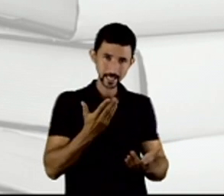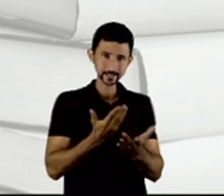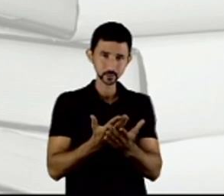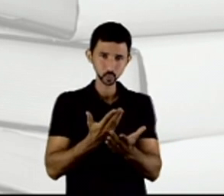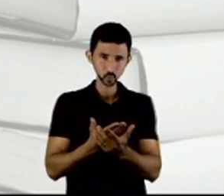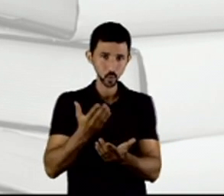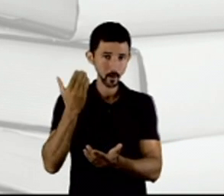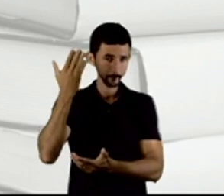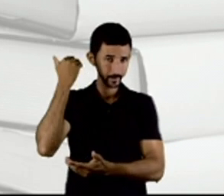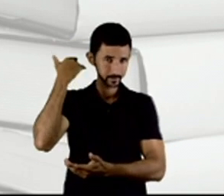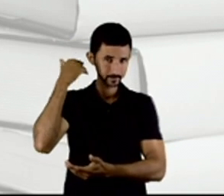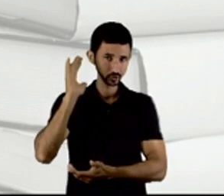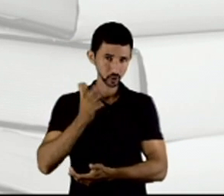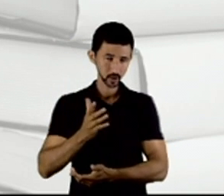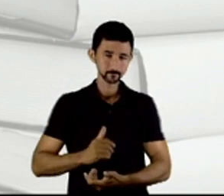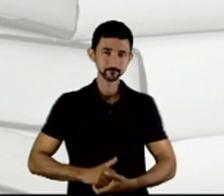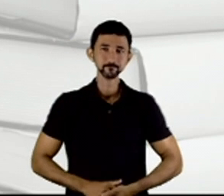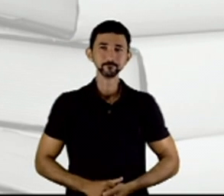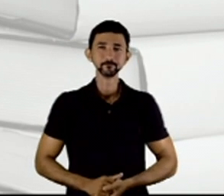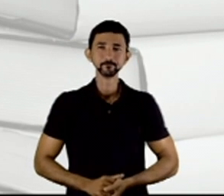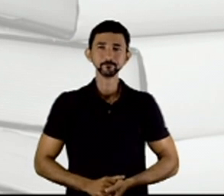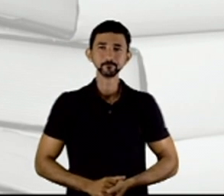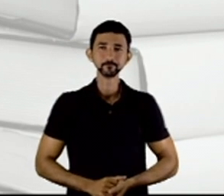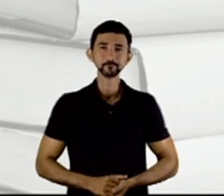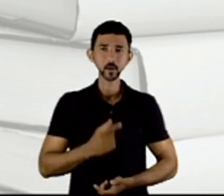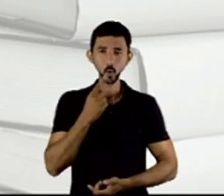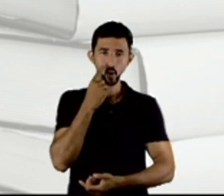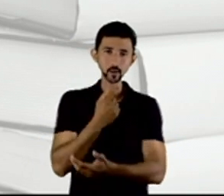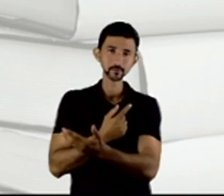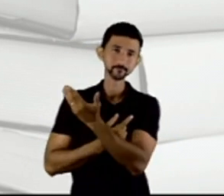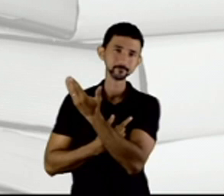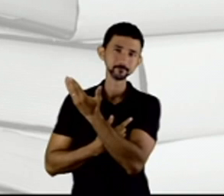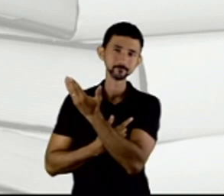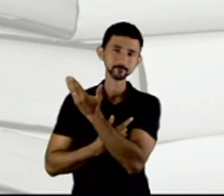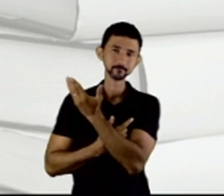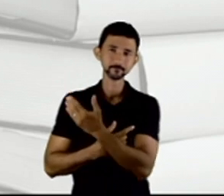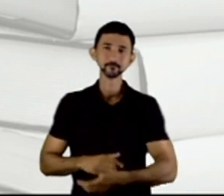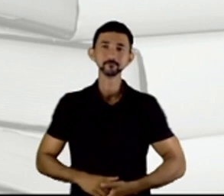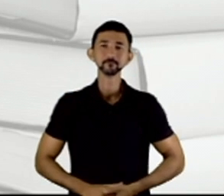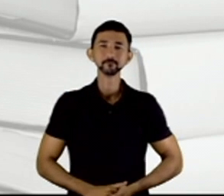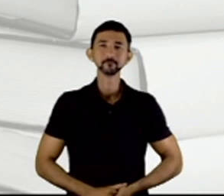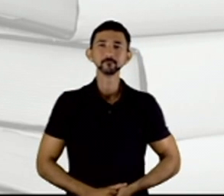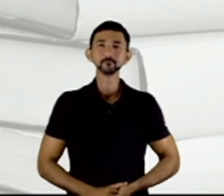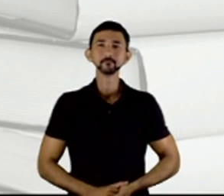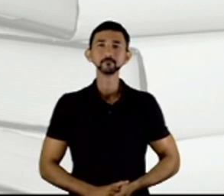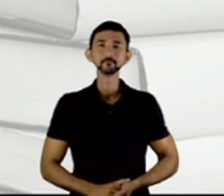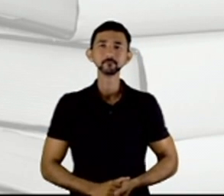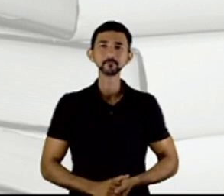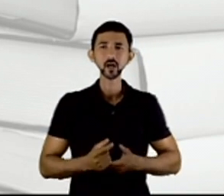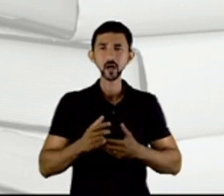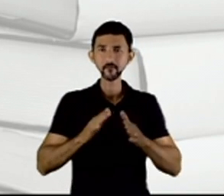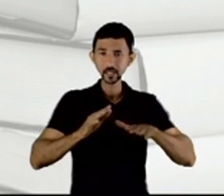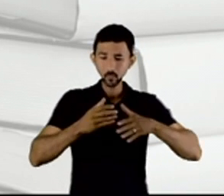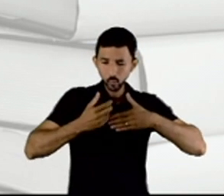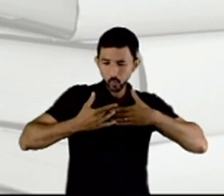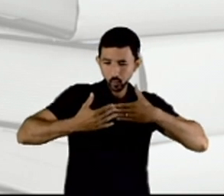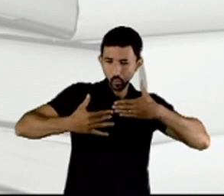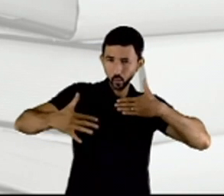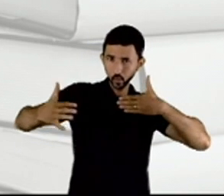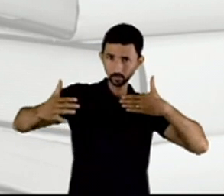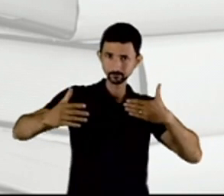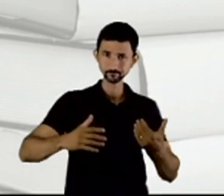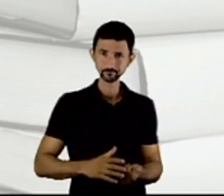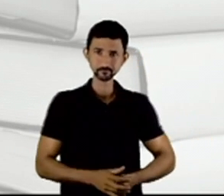umas aulas passadas aí. Em alguns casos, essa representação decimal é infinita. Por